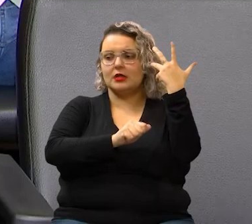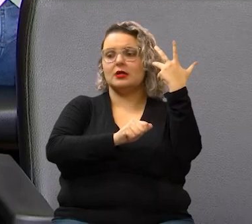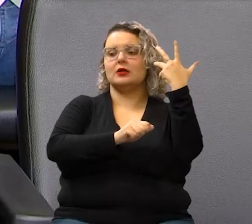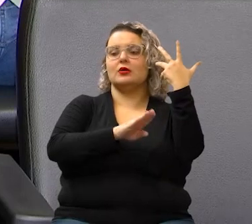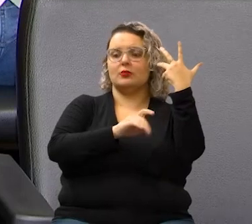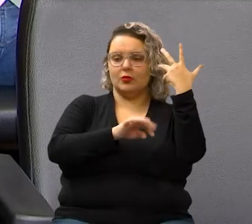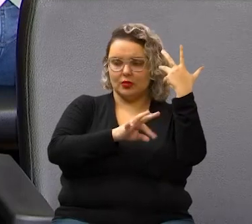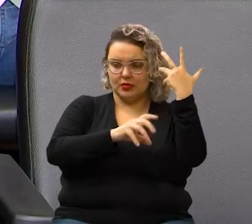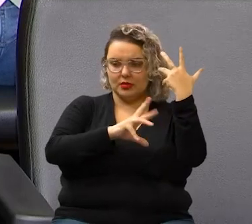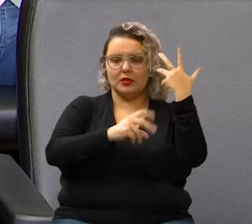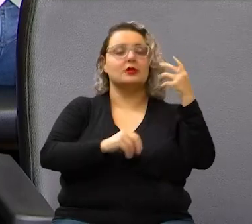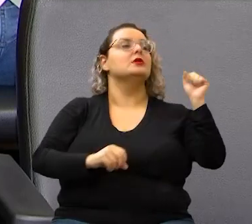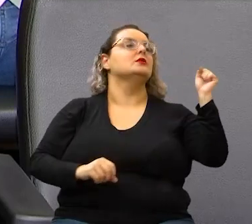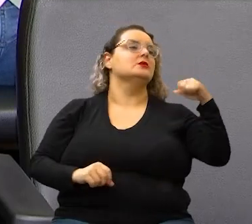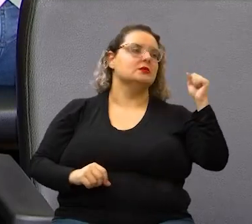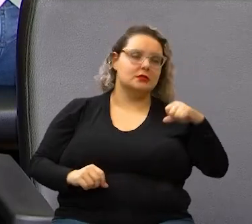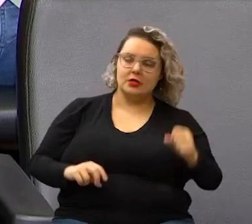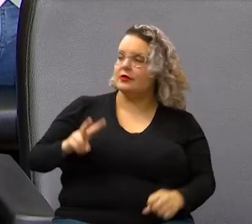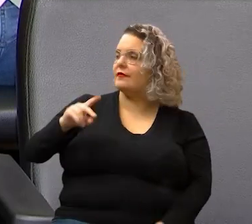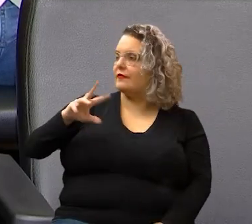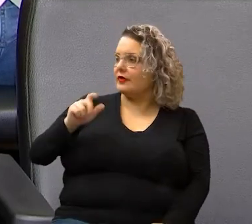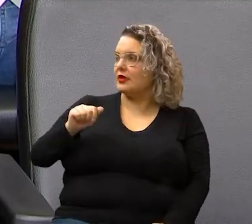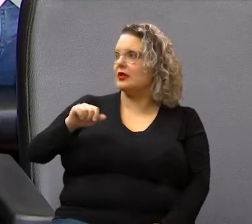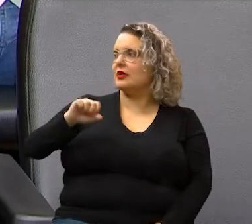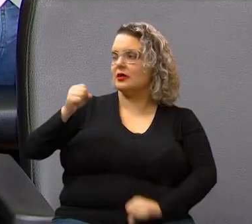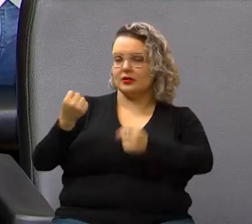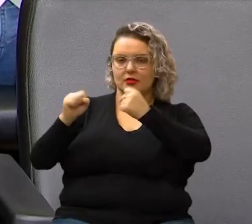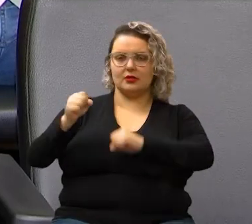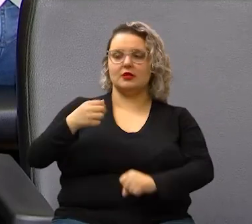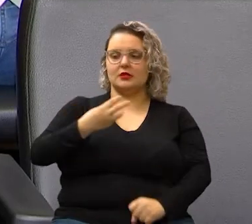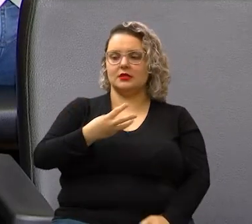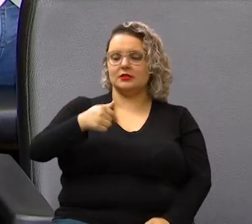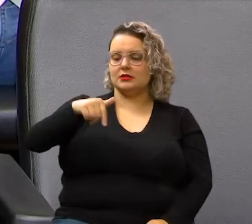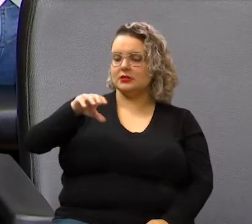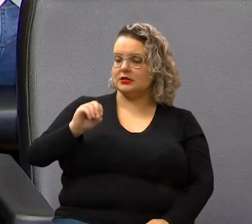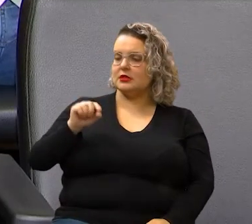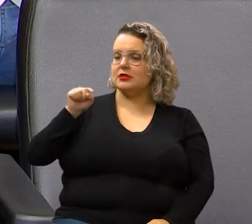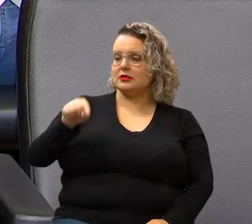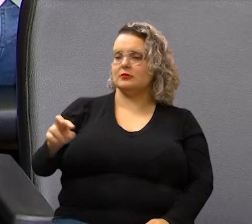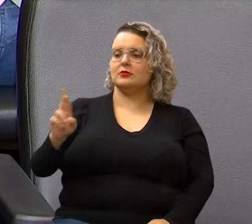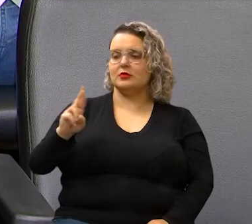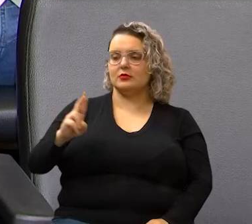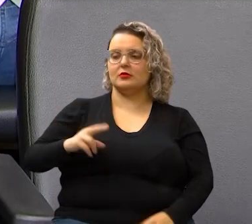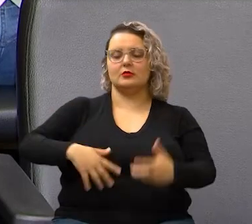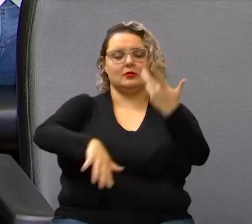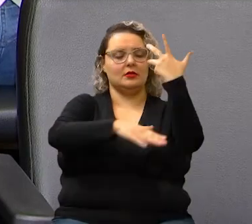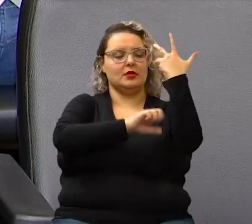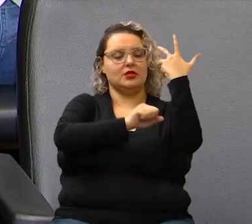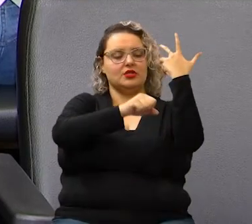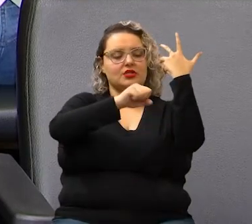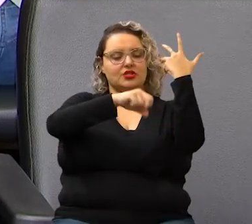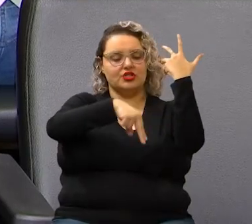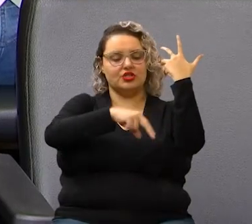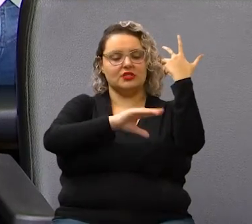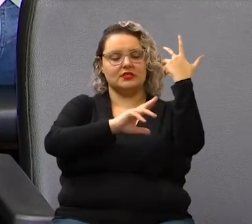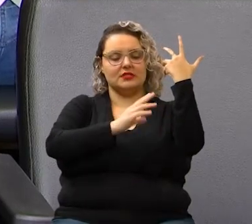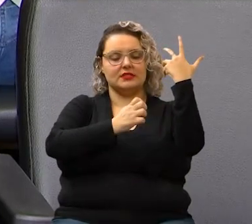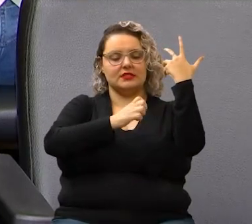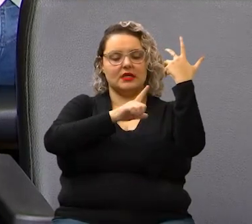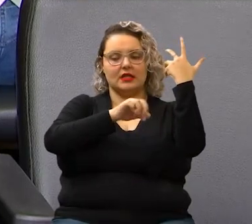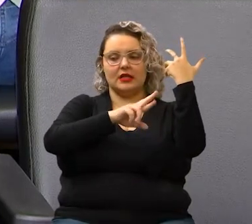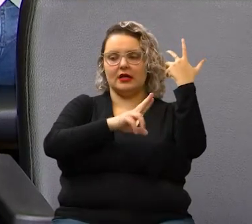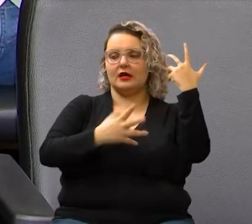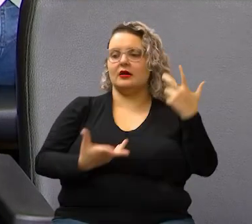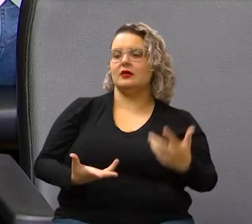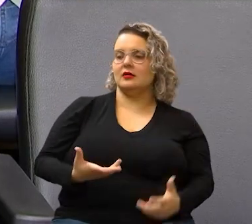Amélia Botelho Oliveira, no Parque Industrial, R$ 370.000 para a reforma da Praça Chanceler